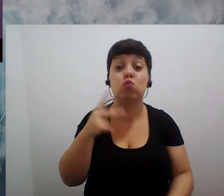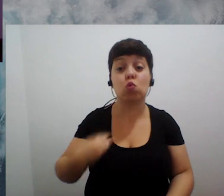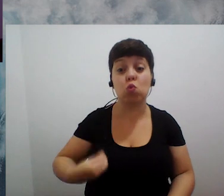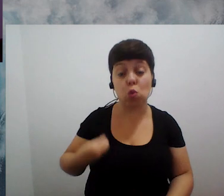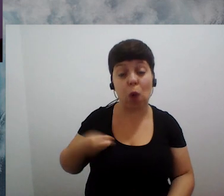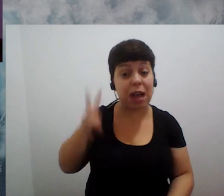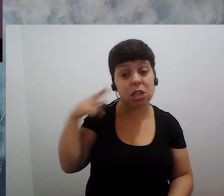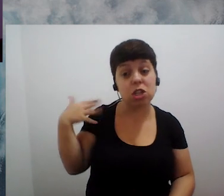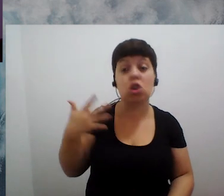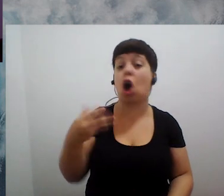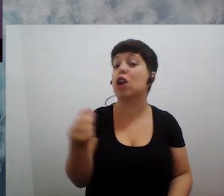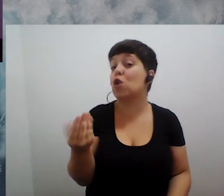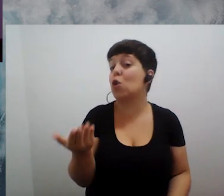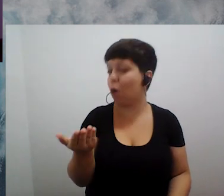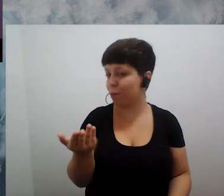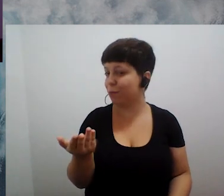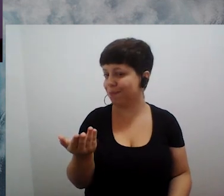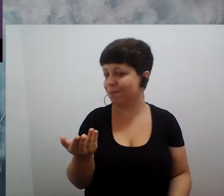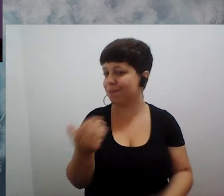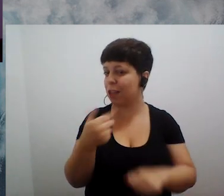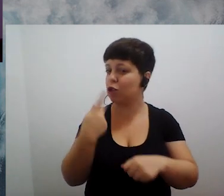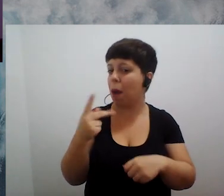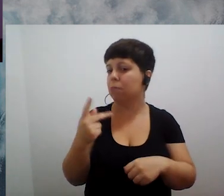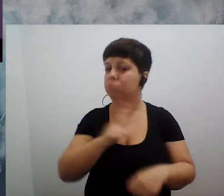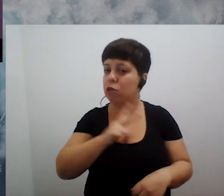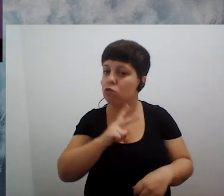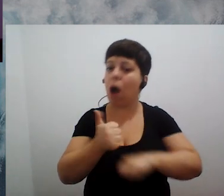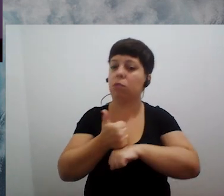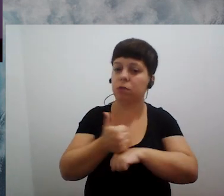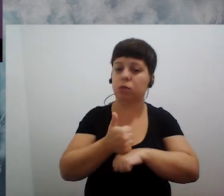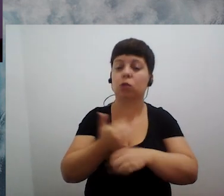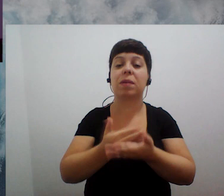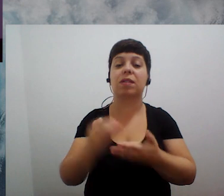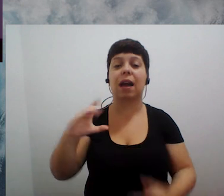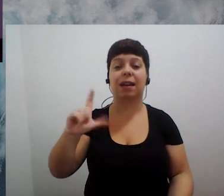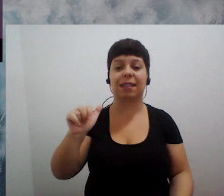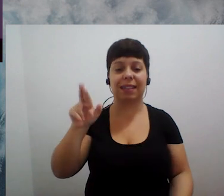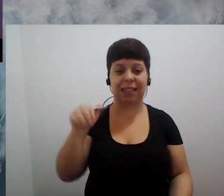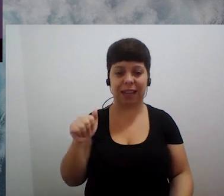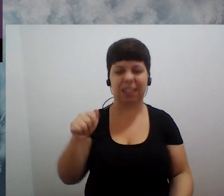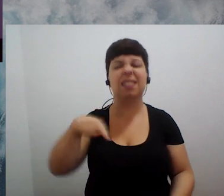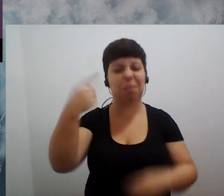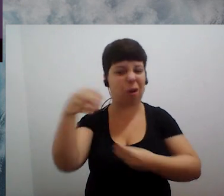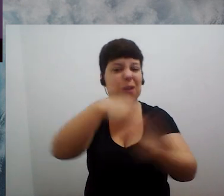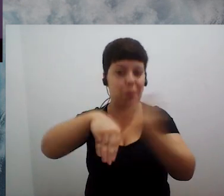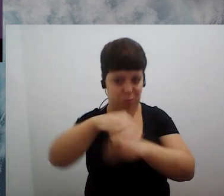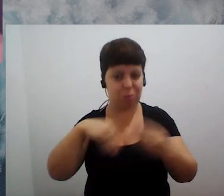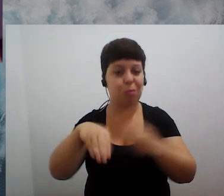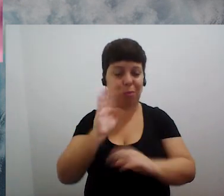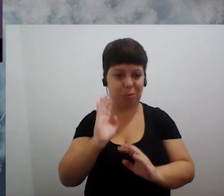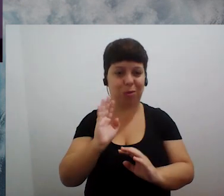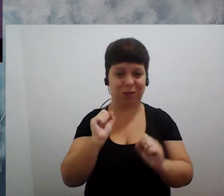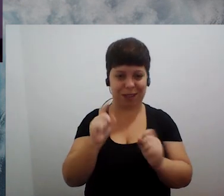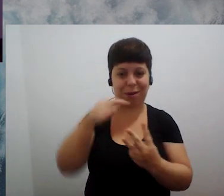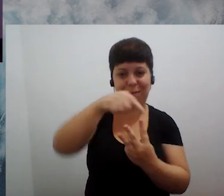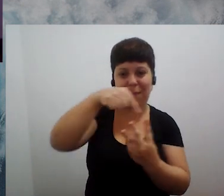manifesta na sua vida, na sua trajetória pessoal e profissional. Vamos começar aqui pela Clara, fazendo nessa sequência, depois a